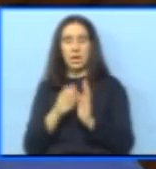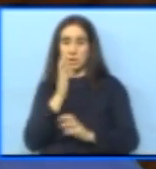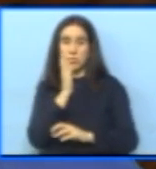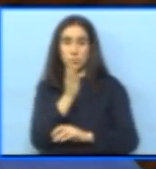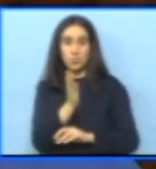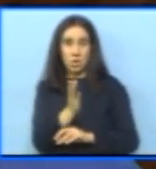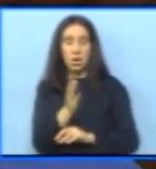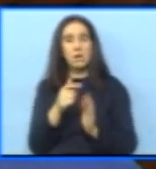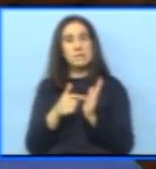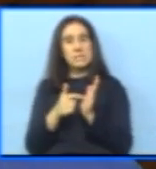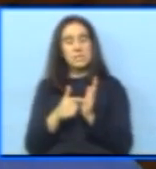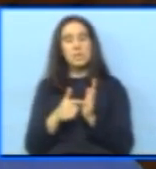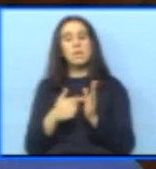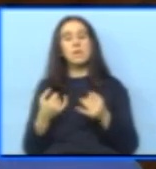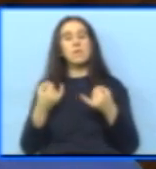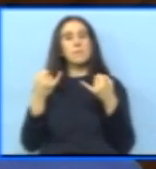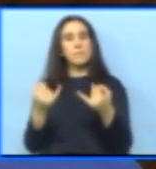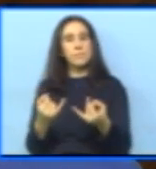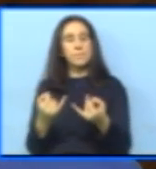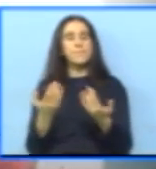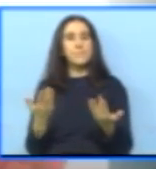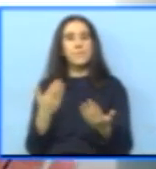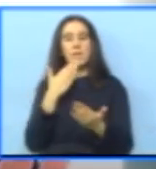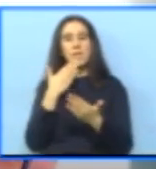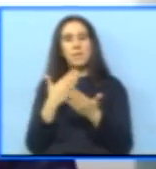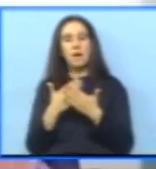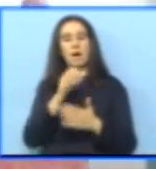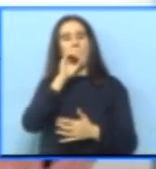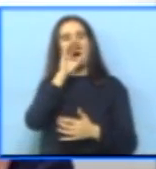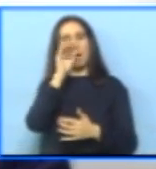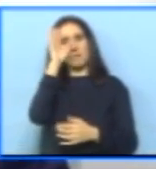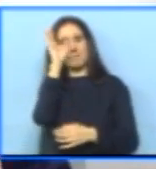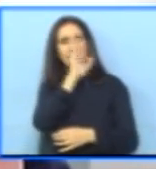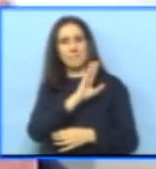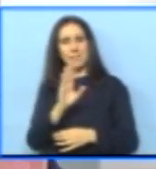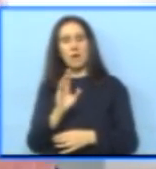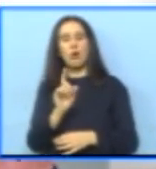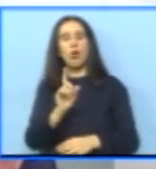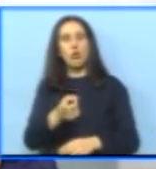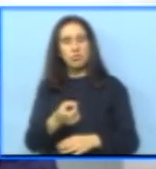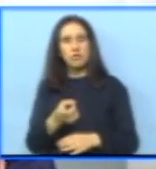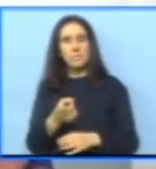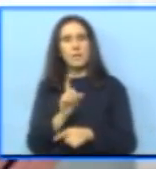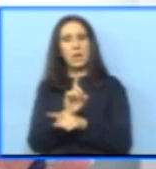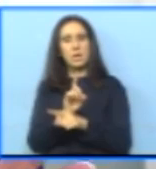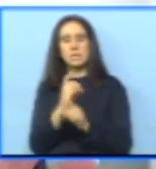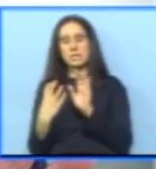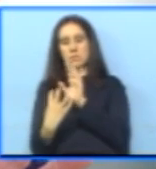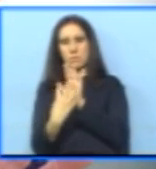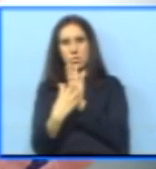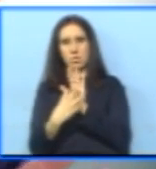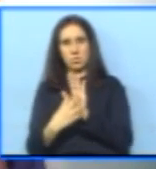mencionei, que vão depois contextualizar, situar dentro deste quadro